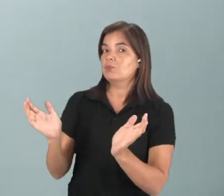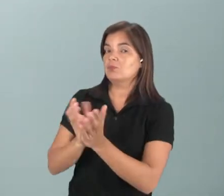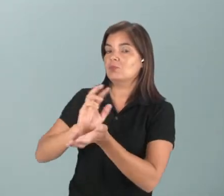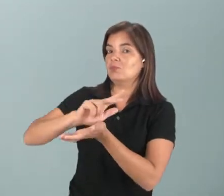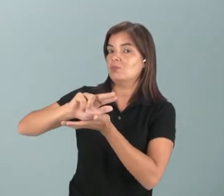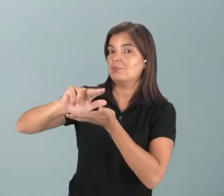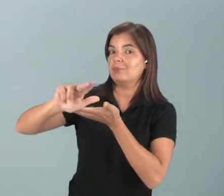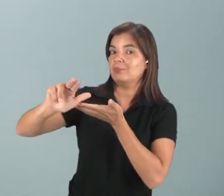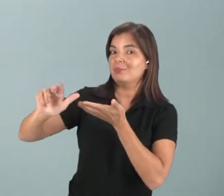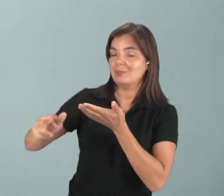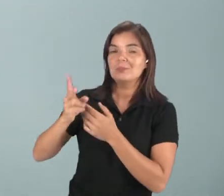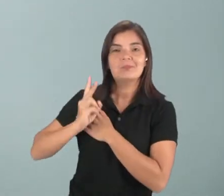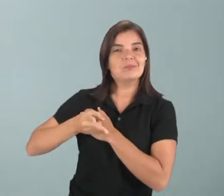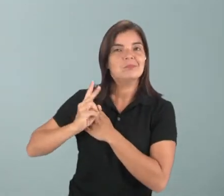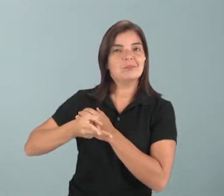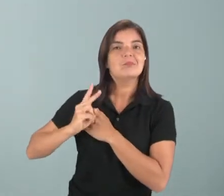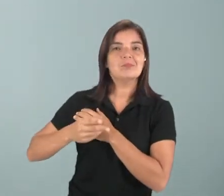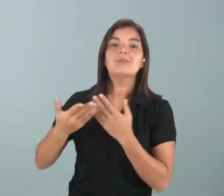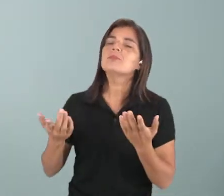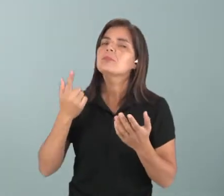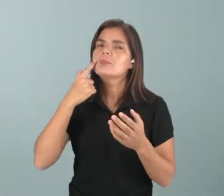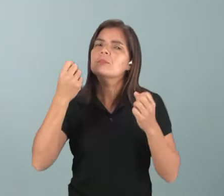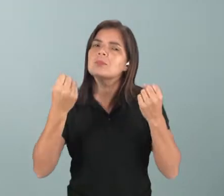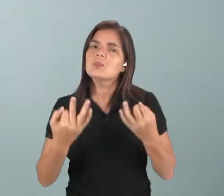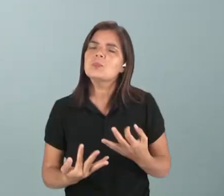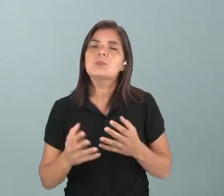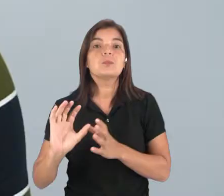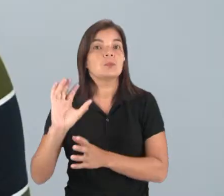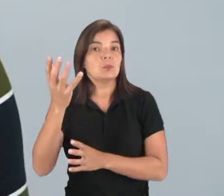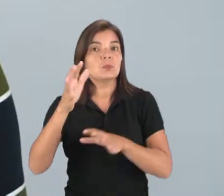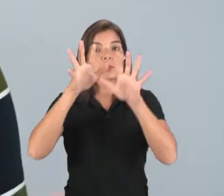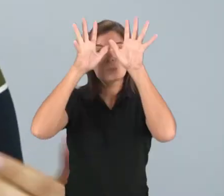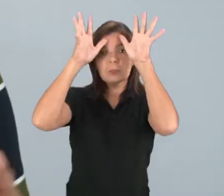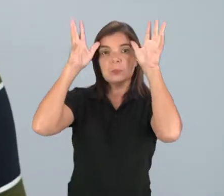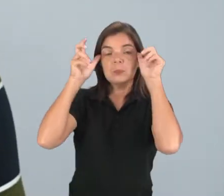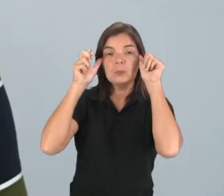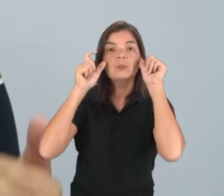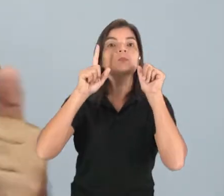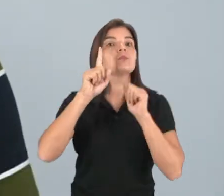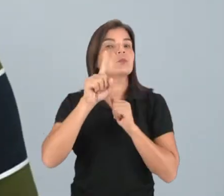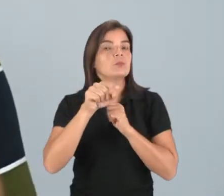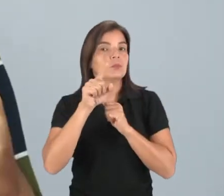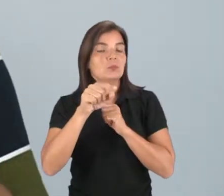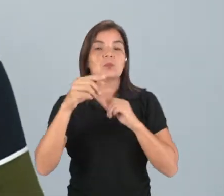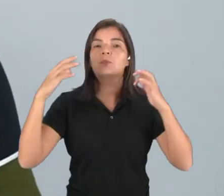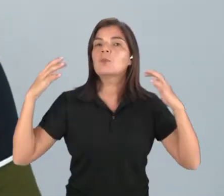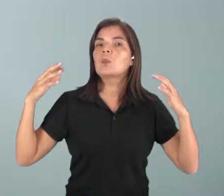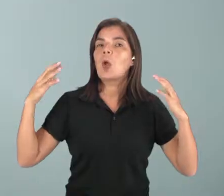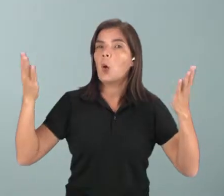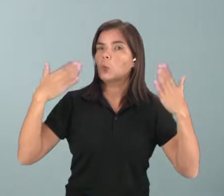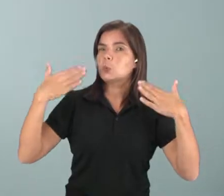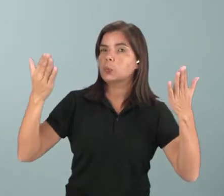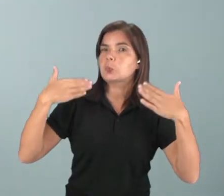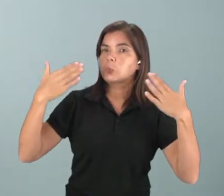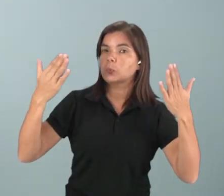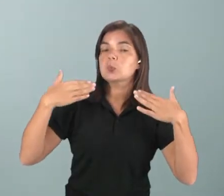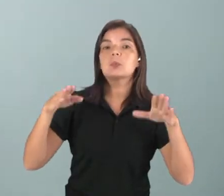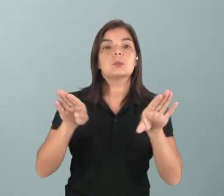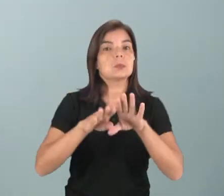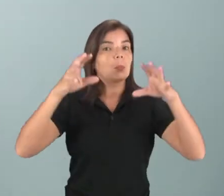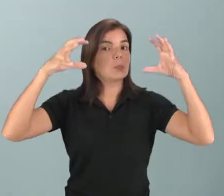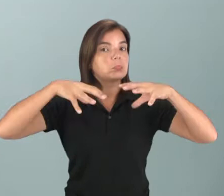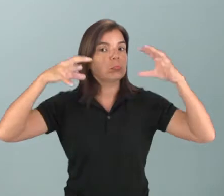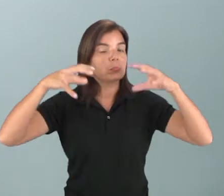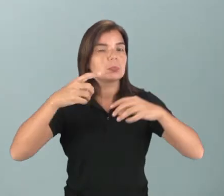dados atmosféricos constantes. Então, eu posso dizer que o clima no Acre, por exemplo, é um clima quente e úmido. Tá?